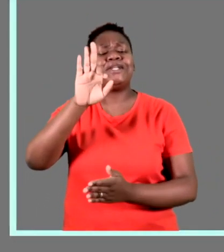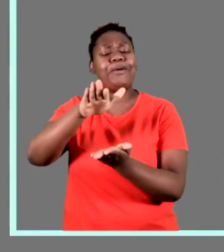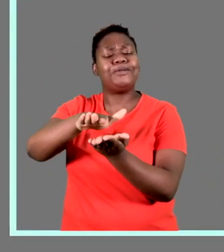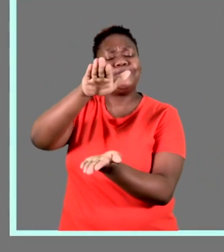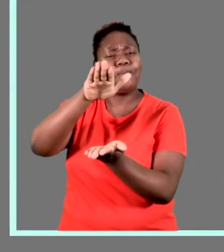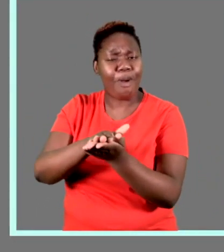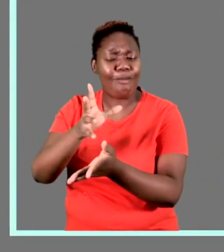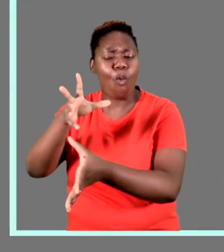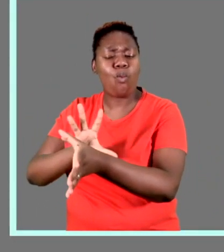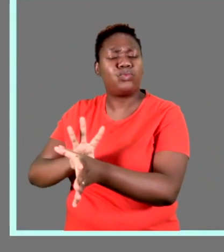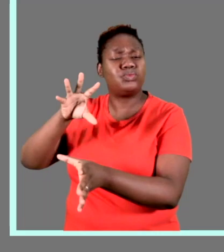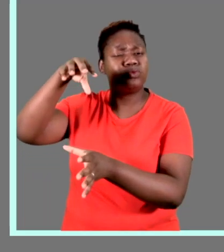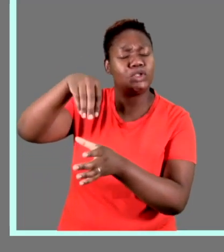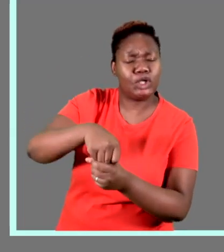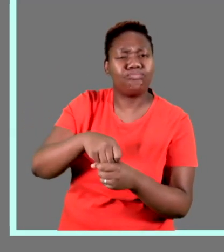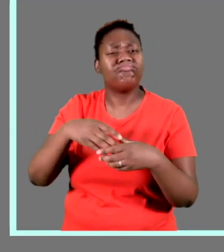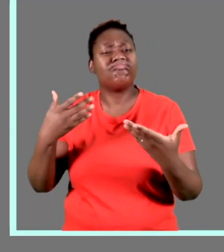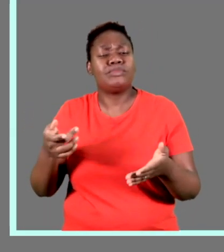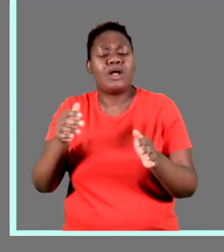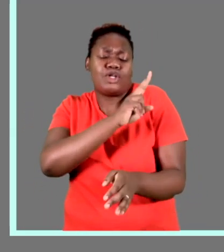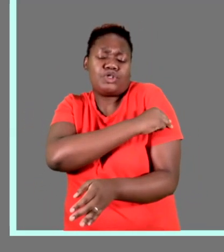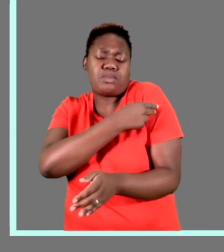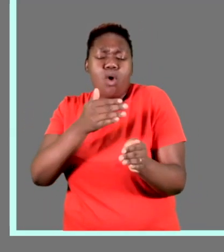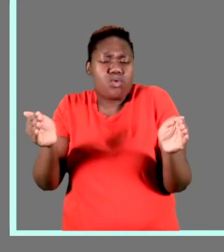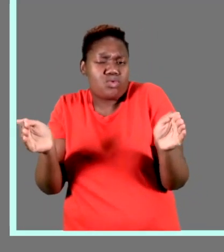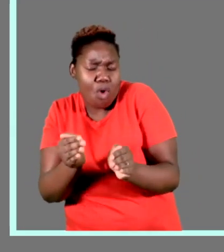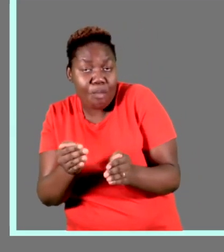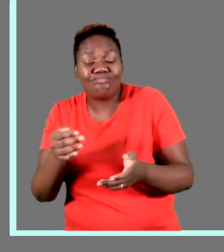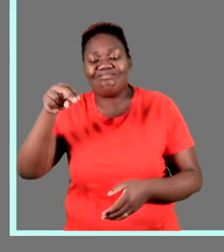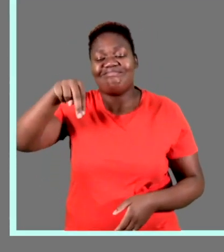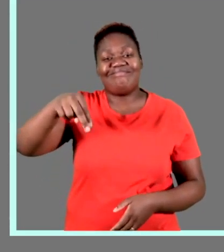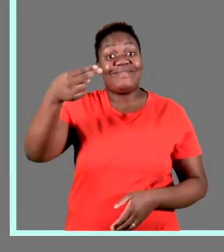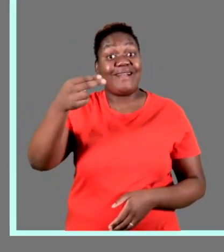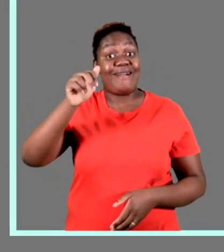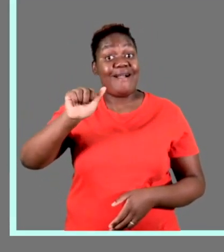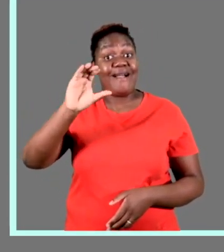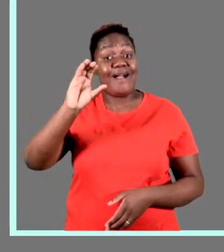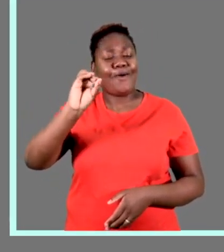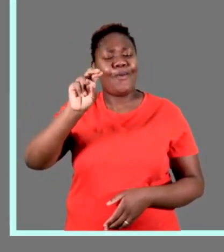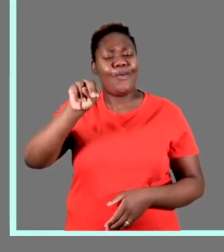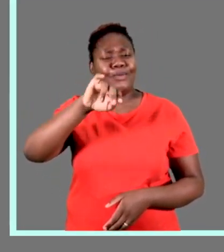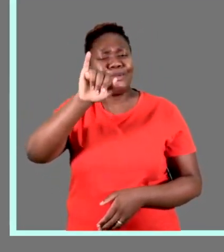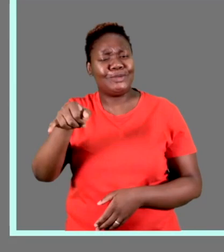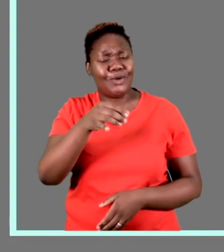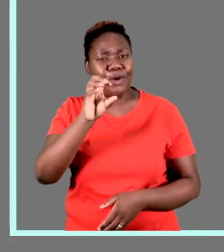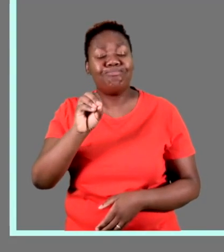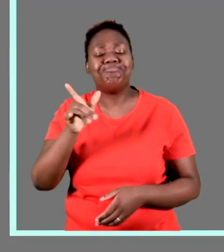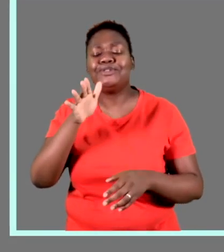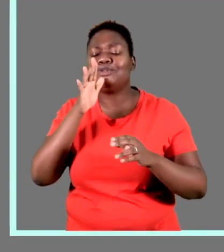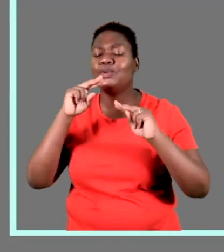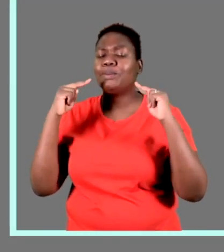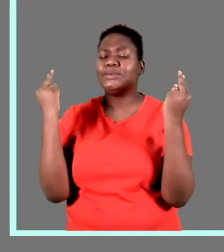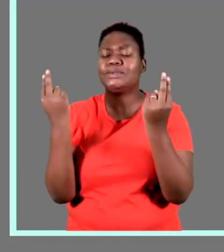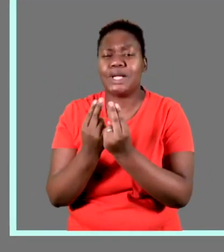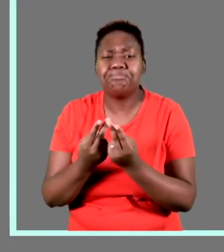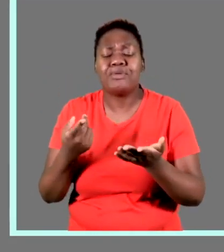Foi inaugurado o primeiro quarto de banho inclusivo no posto de saúde de Inhaconjo, no